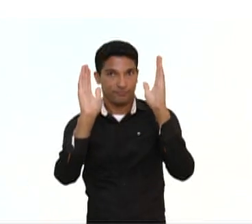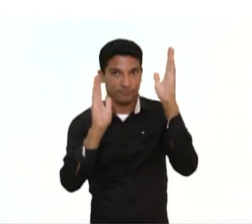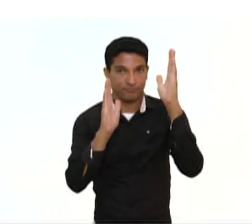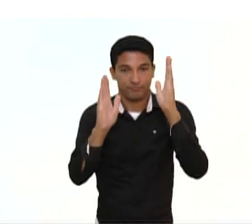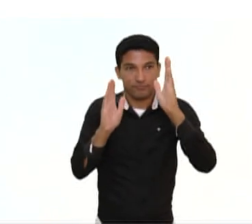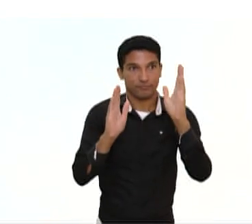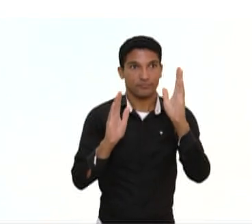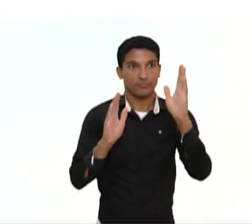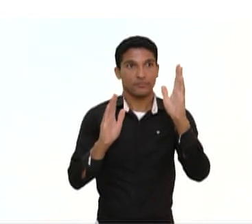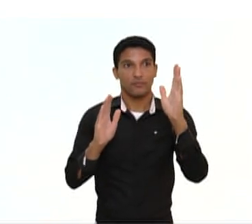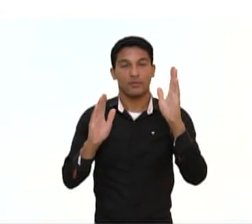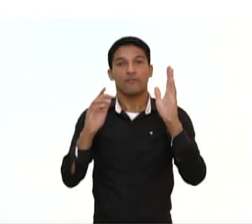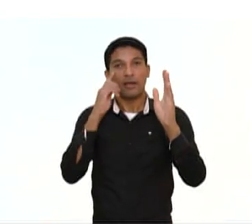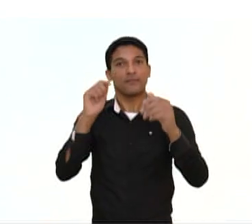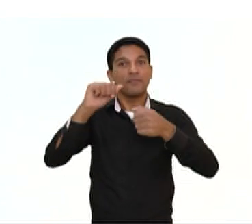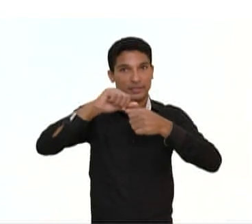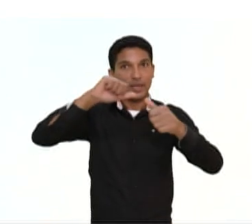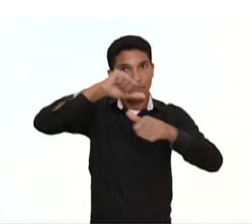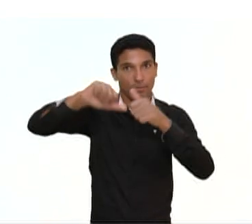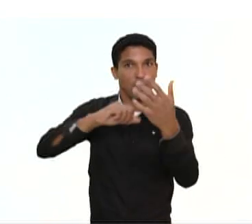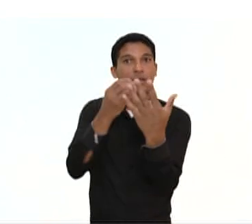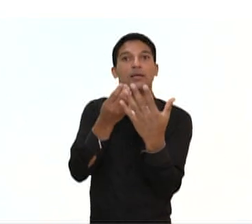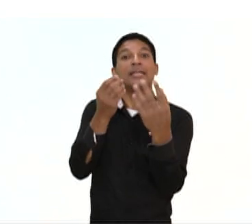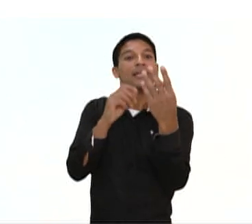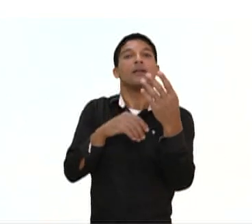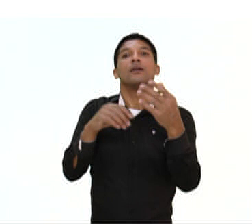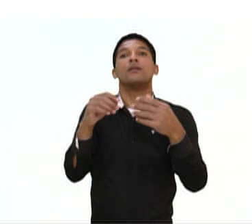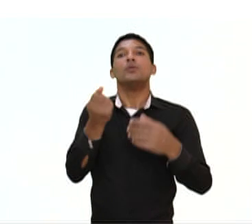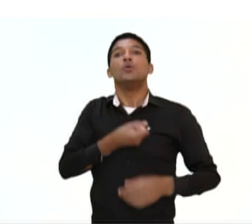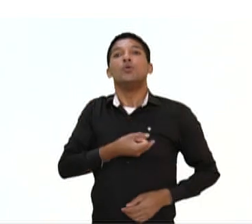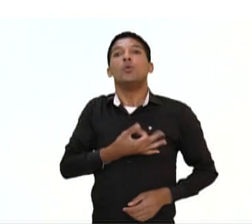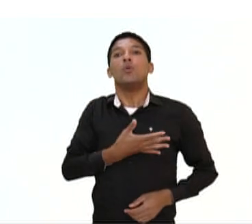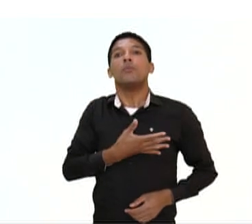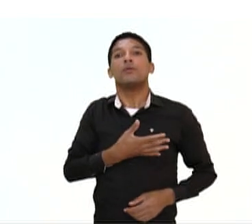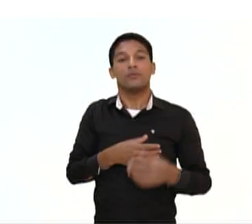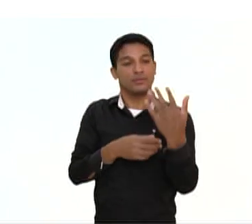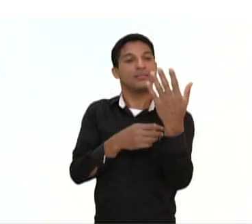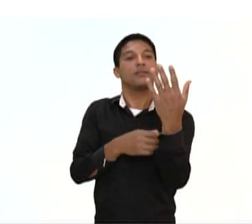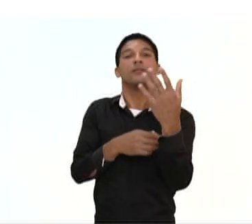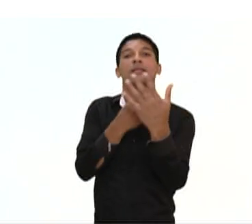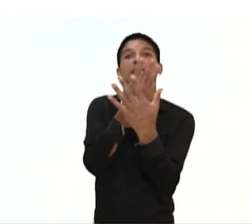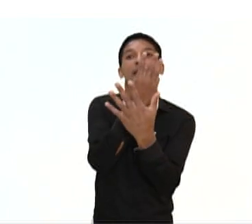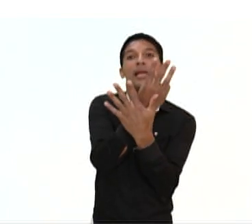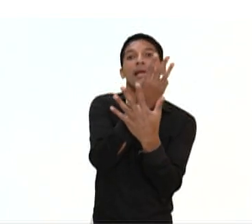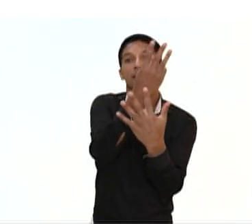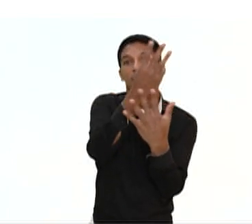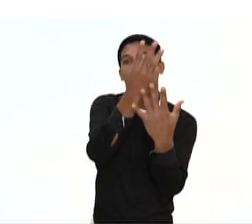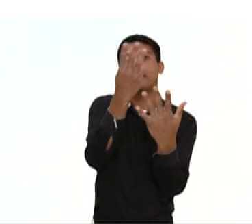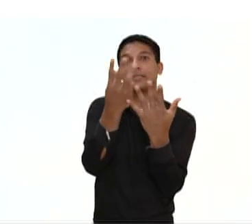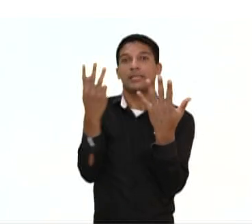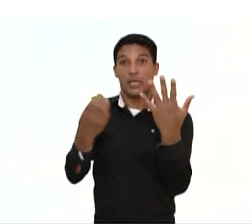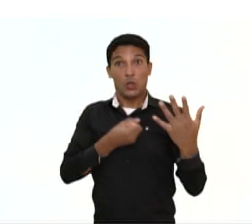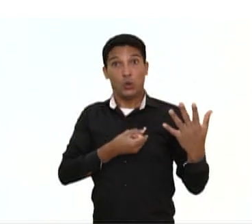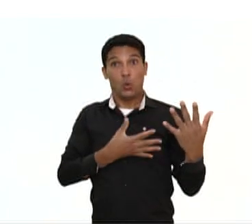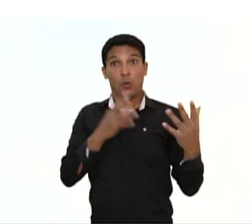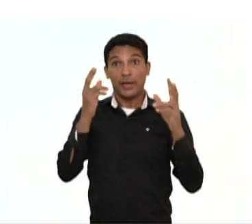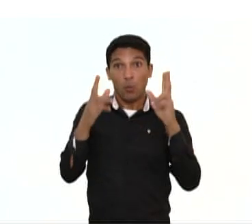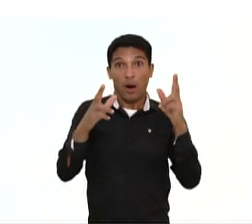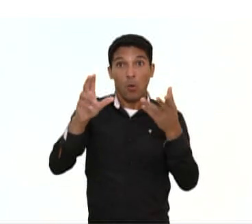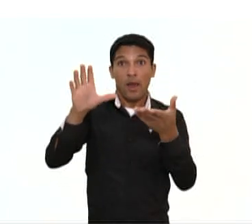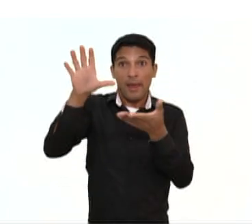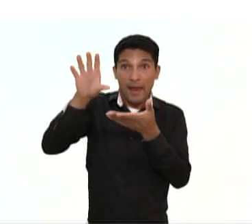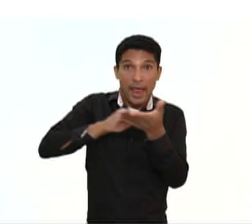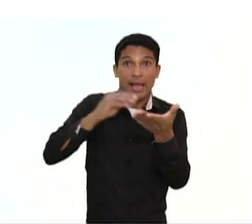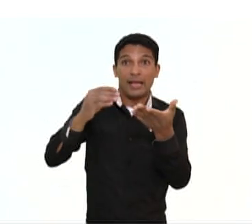dos 10 algarismos de 3 em 3, agrupamentos de 3 em 3, sem repetir número. Então eu faço 10